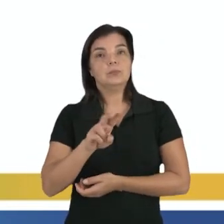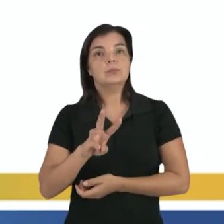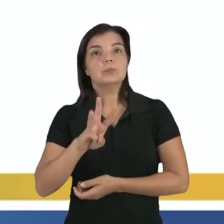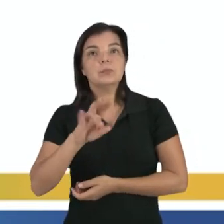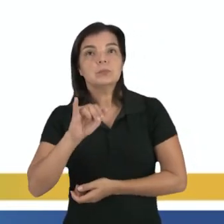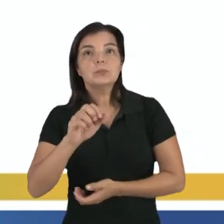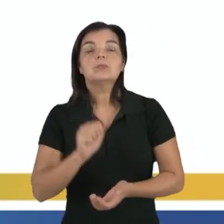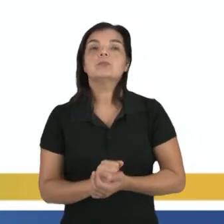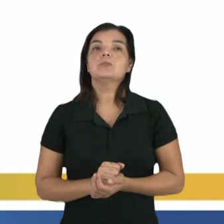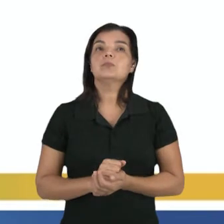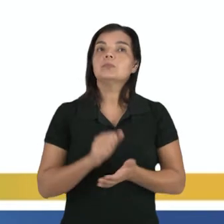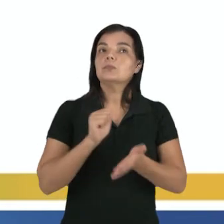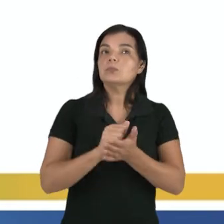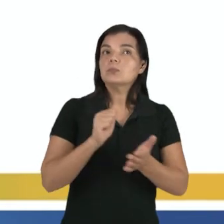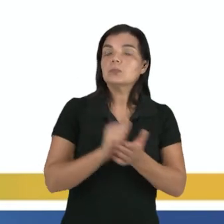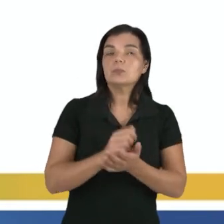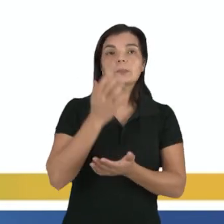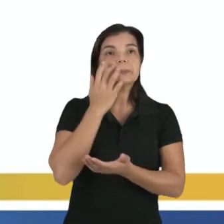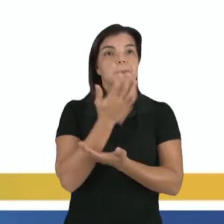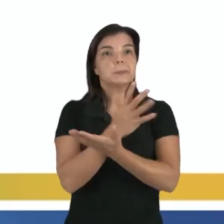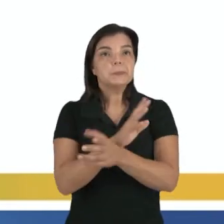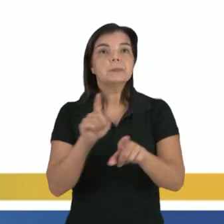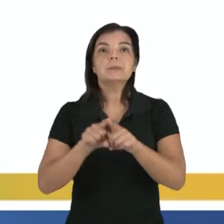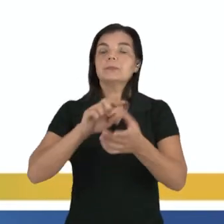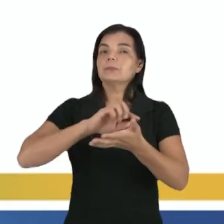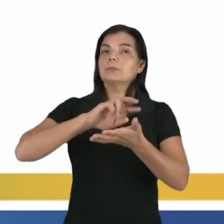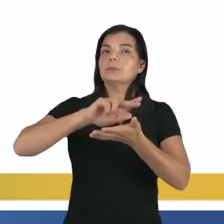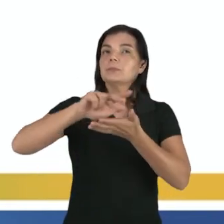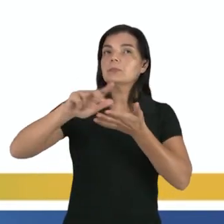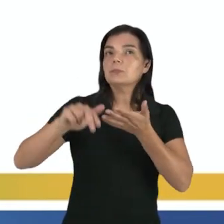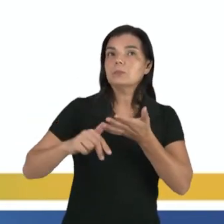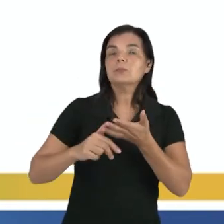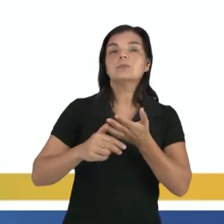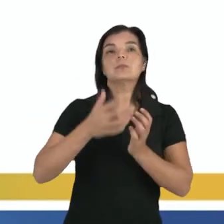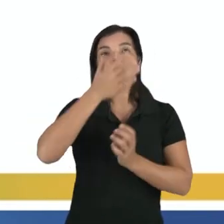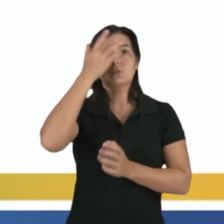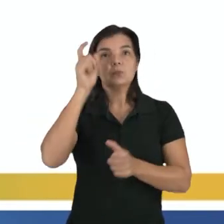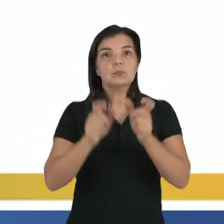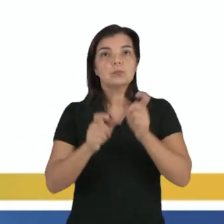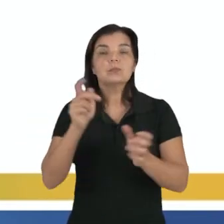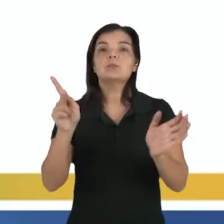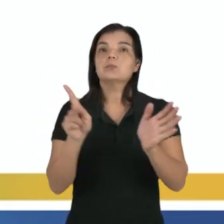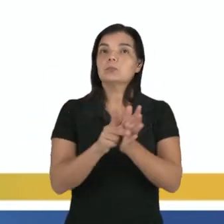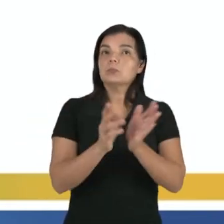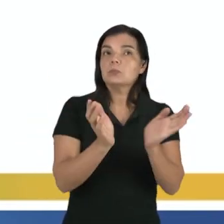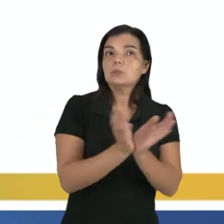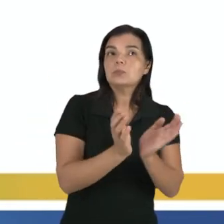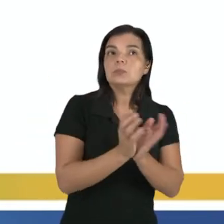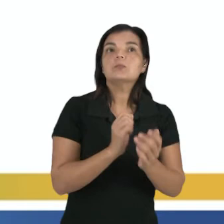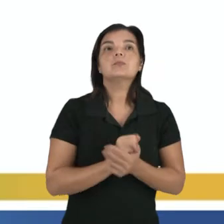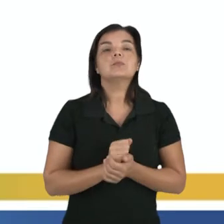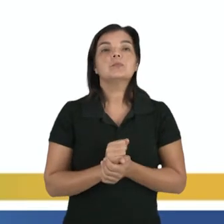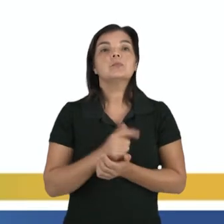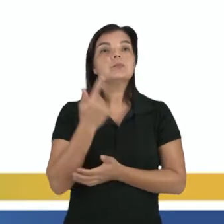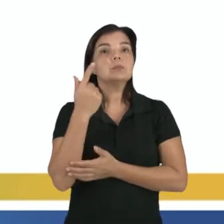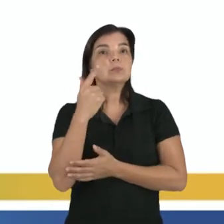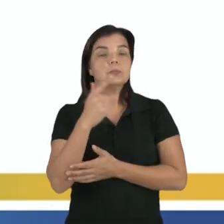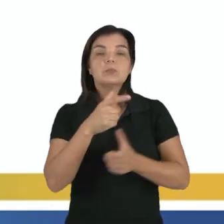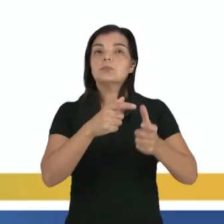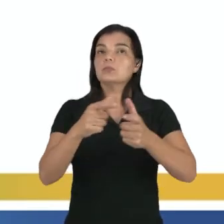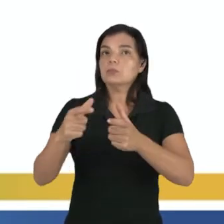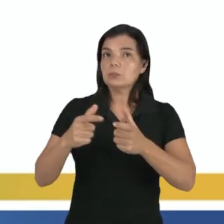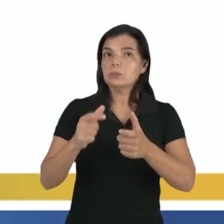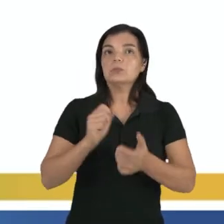Darwin, tais como o registro fóssil, as variações entre indivíduos de uma mesma espécie e a distribuição geográfica